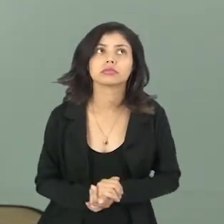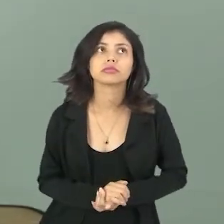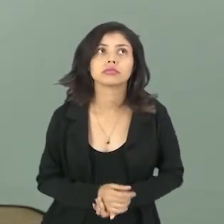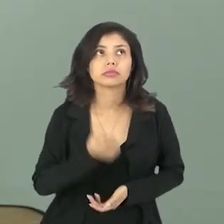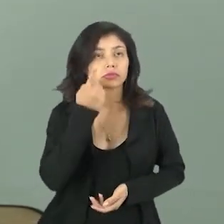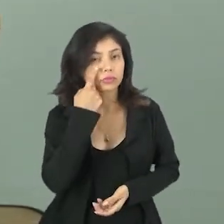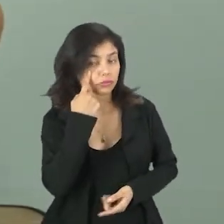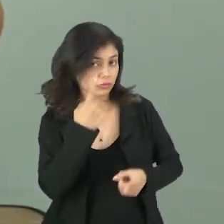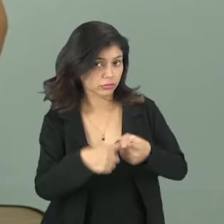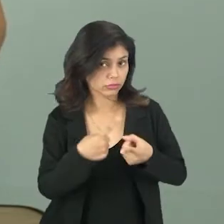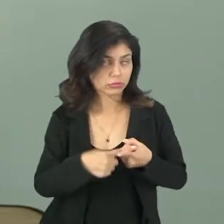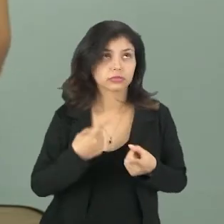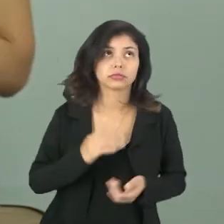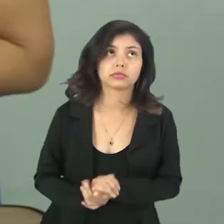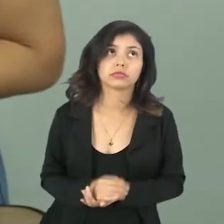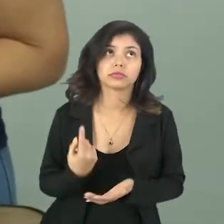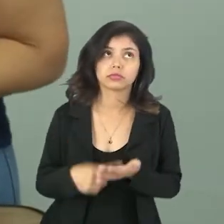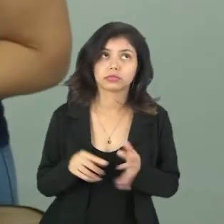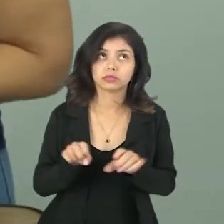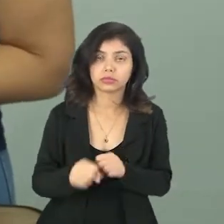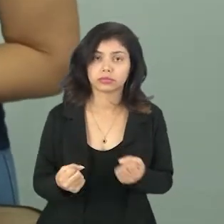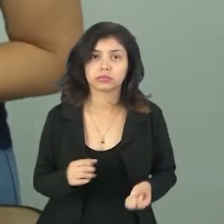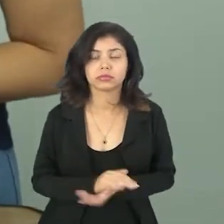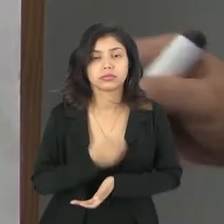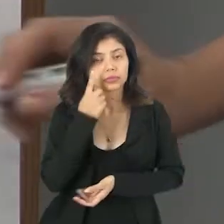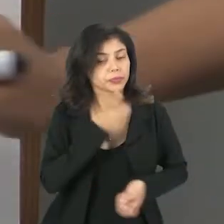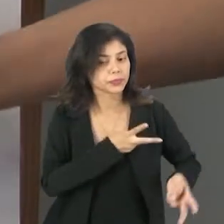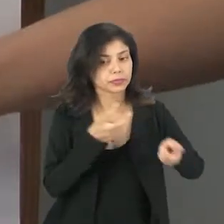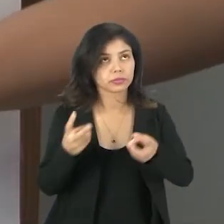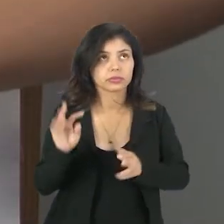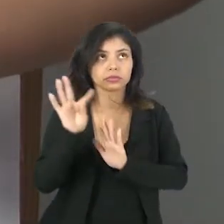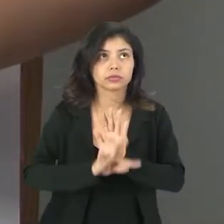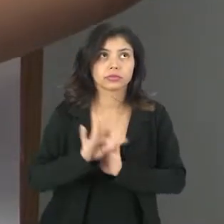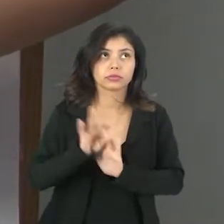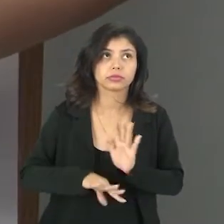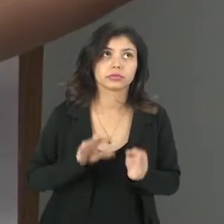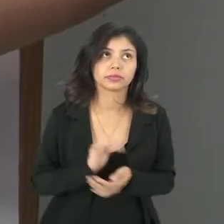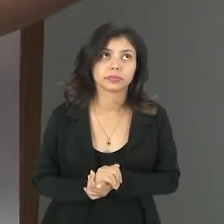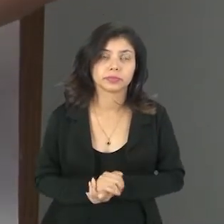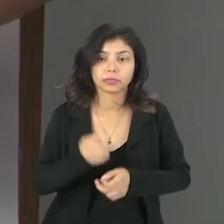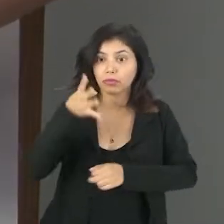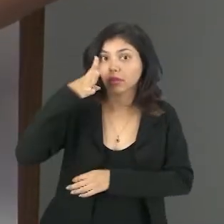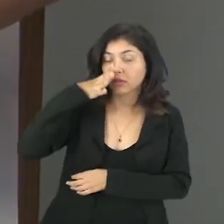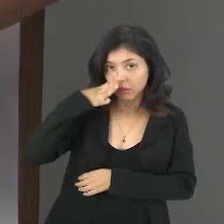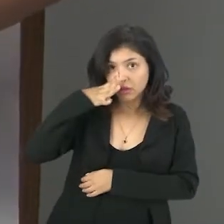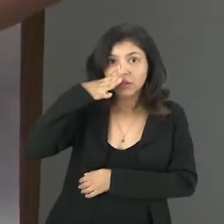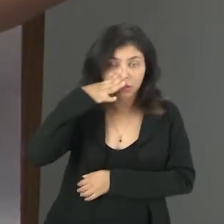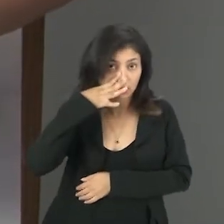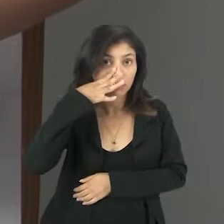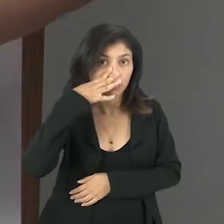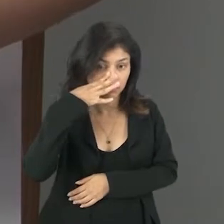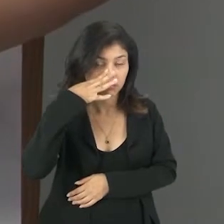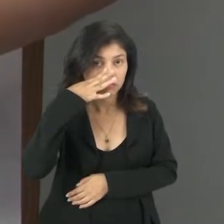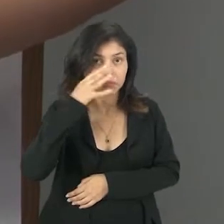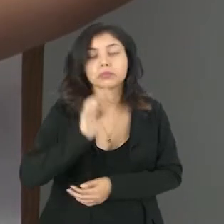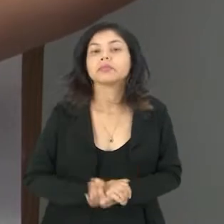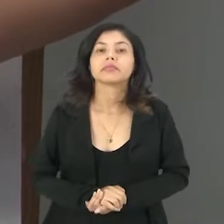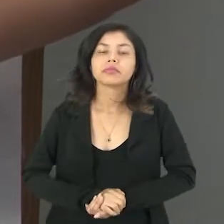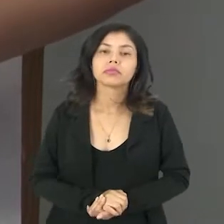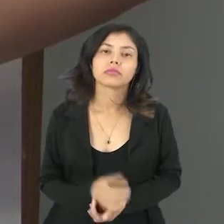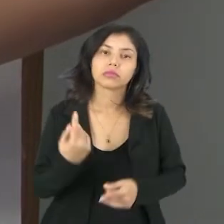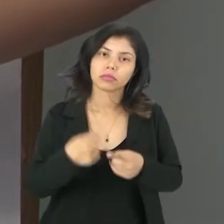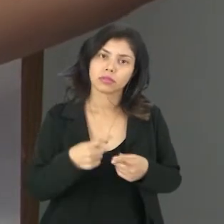Olha só porque que ela quebra o combinado Pessego vamos aqui no texto ela fica admirada é o primeiro. Ela fica